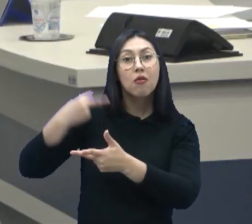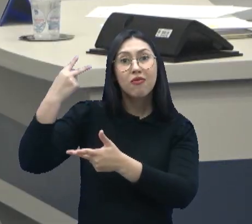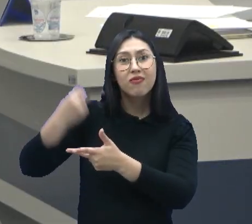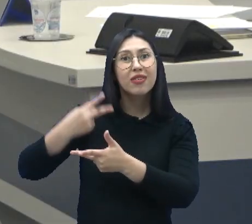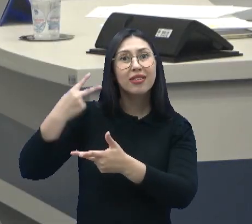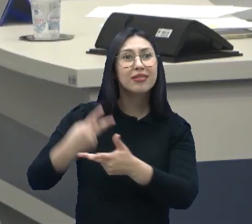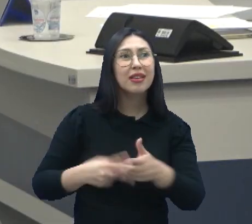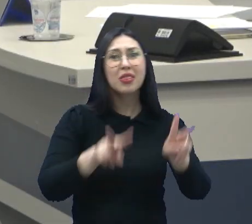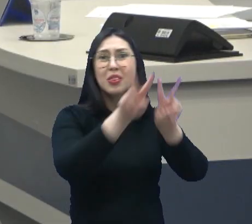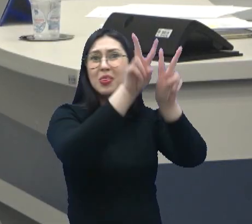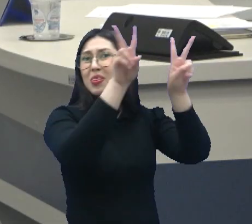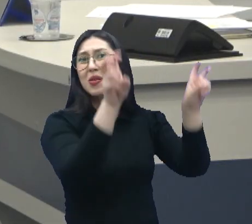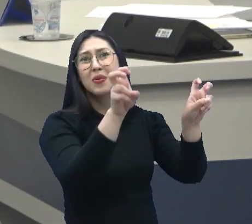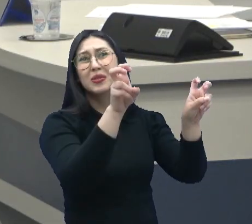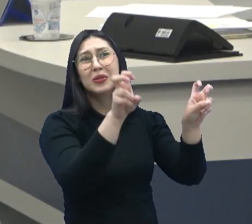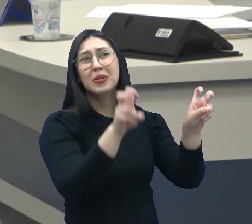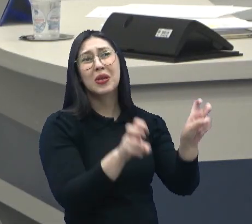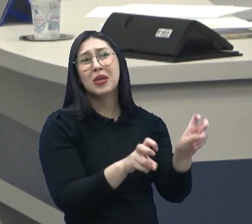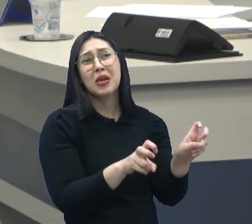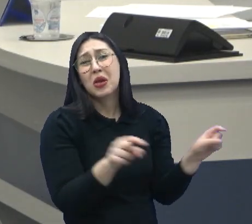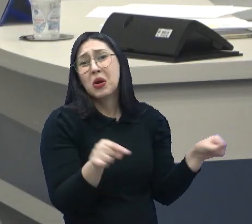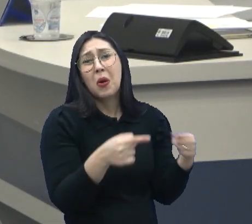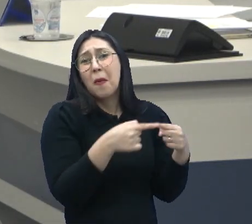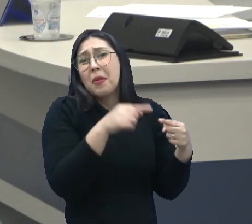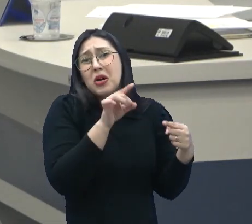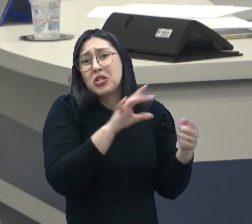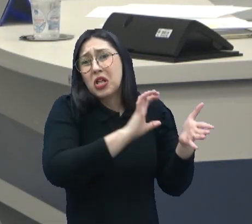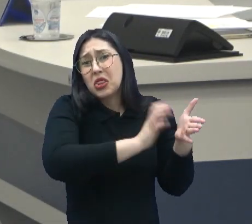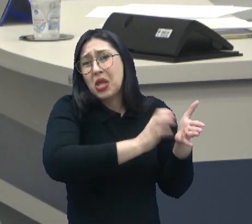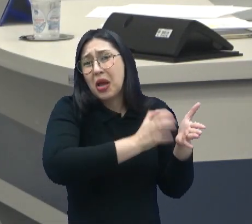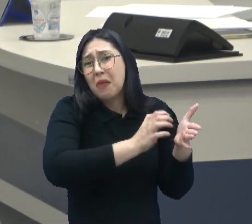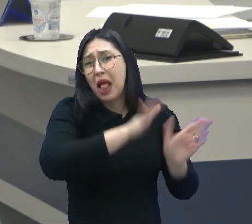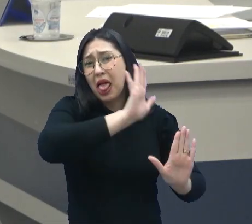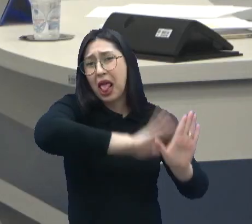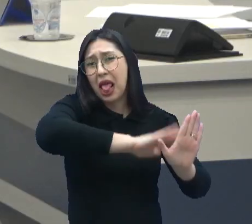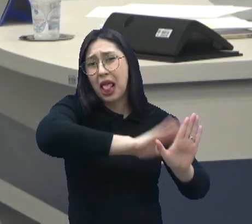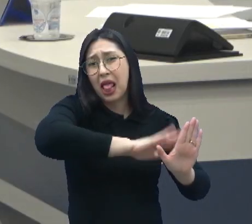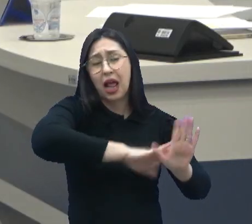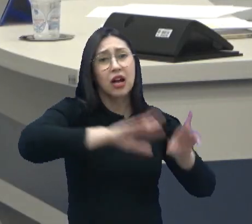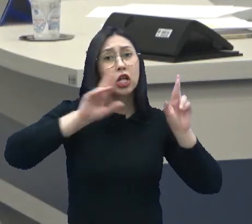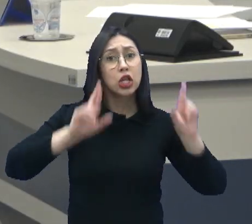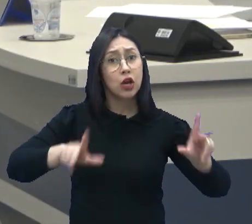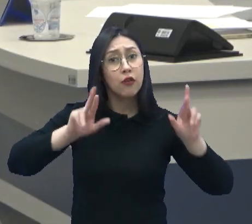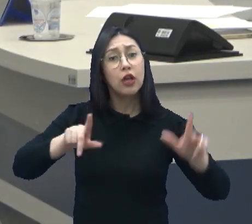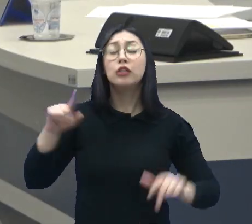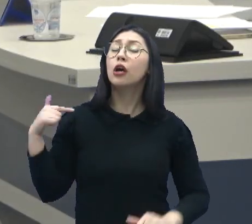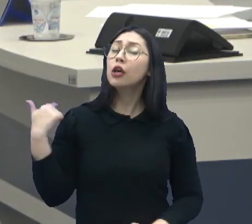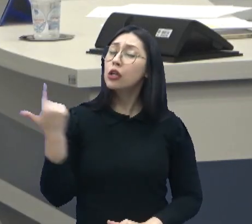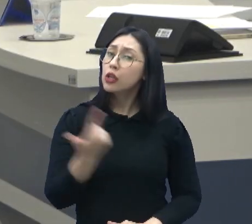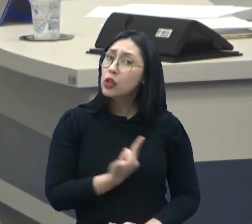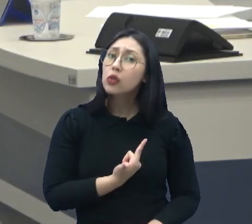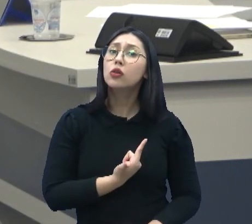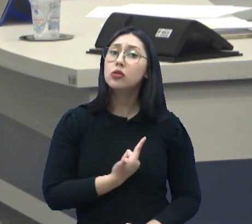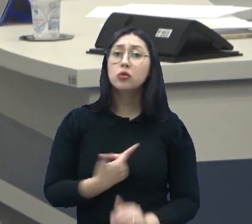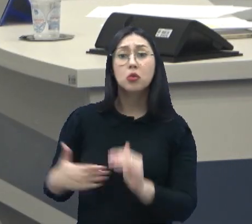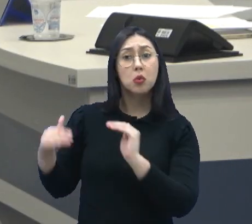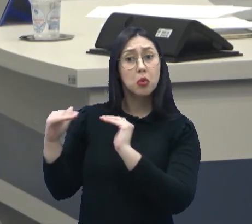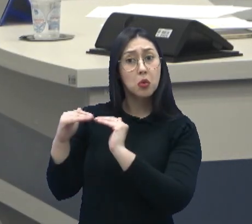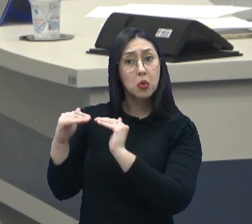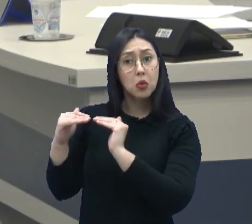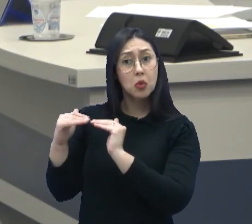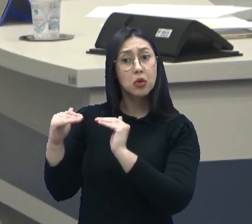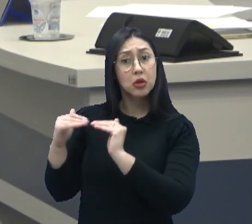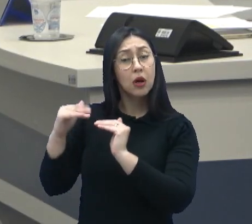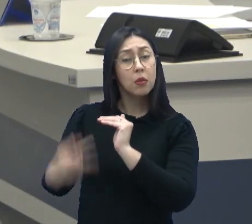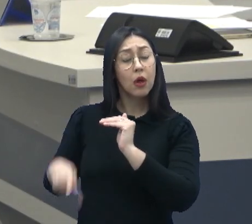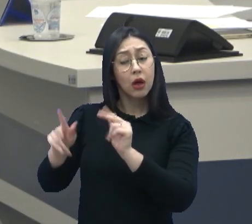pauta que é cara ao partido deles. A ideologia que eles defendem, que é bem diferente daquilo que majoritariamente é defendido por esta casa e